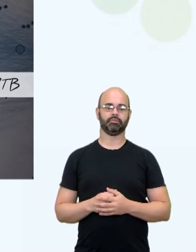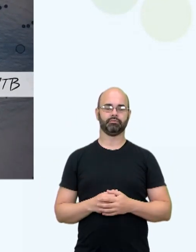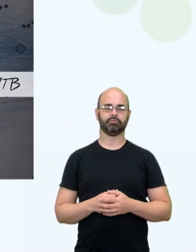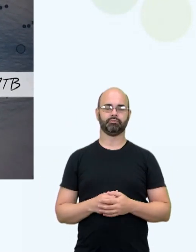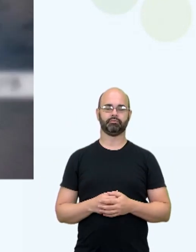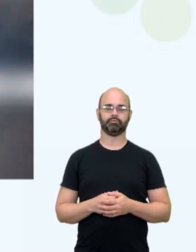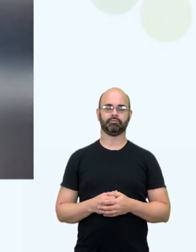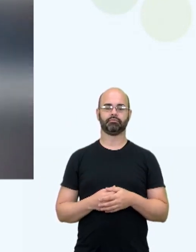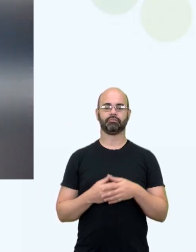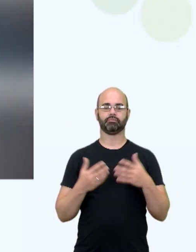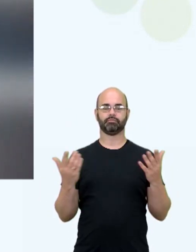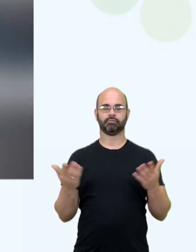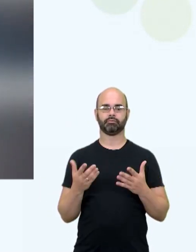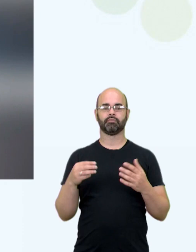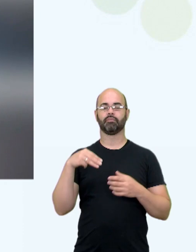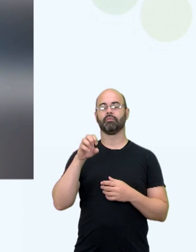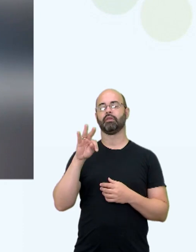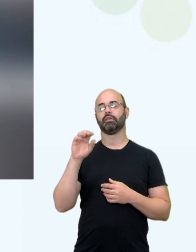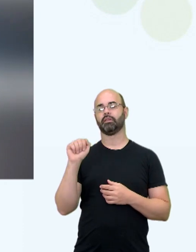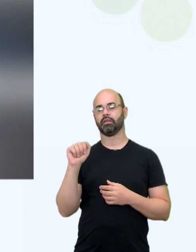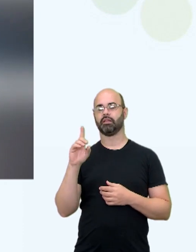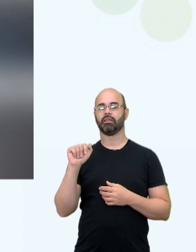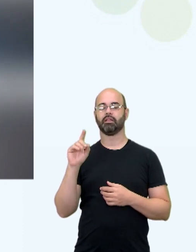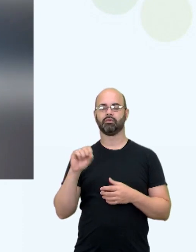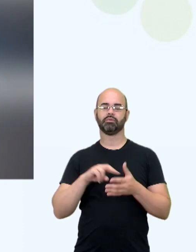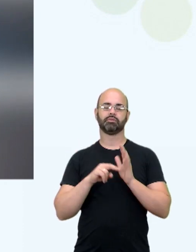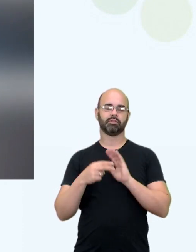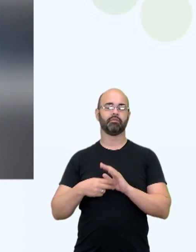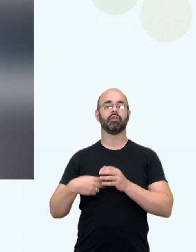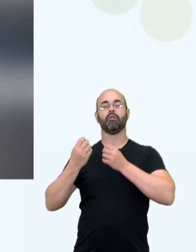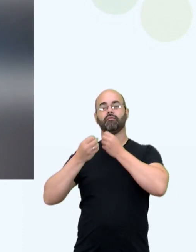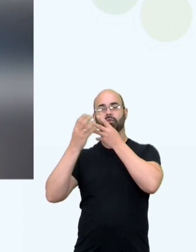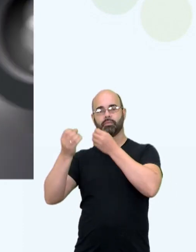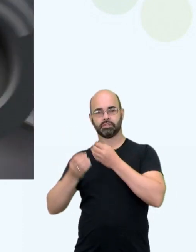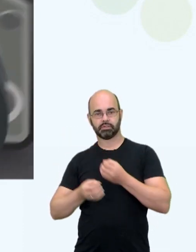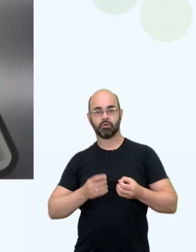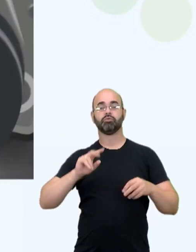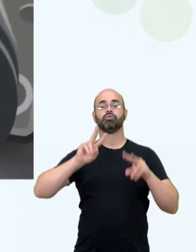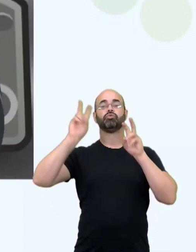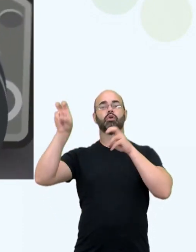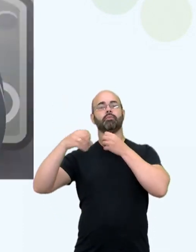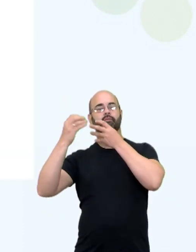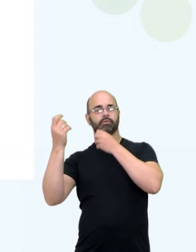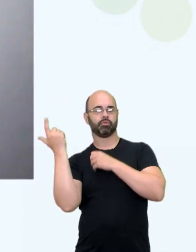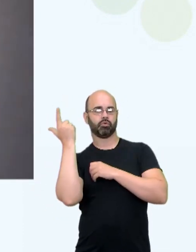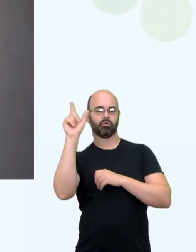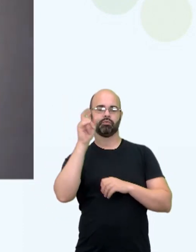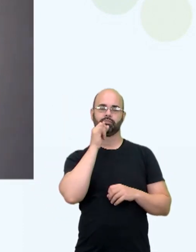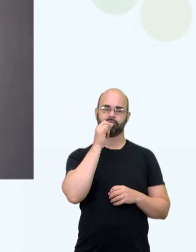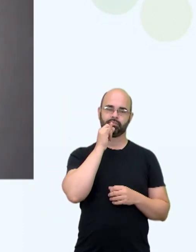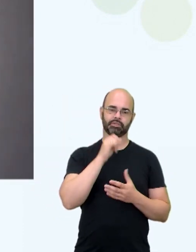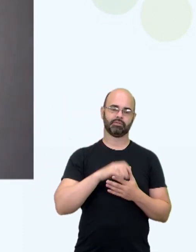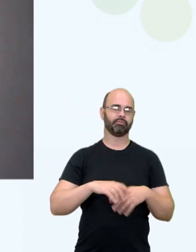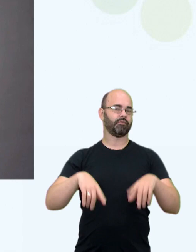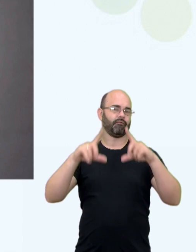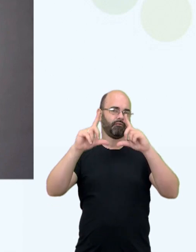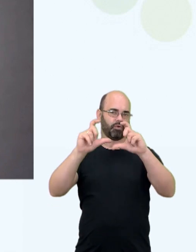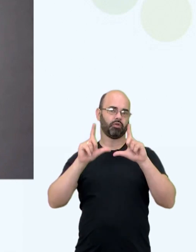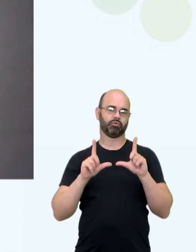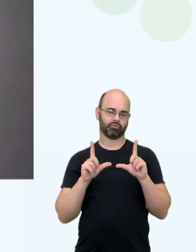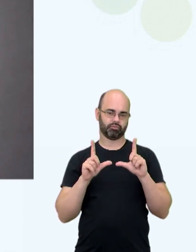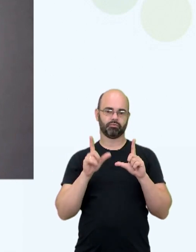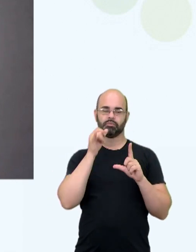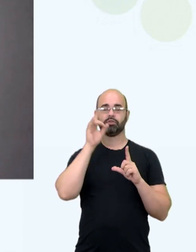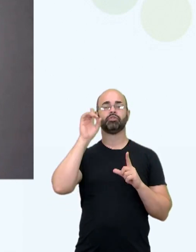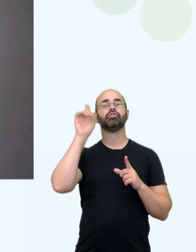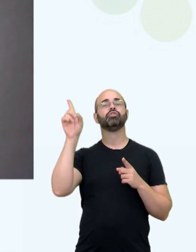os metadados, que são dados sobre outros dados. Um exemplo seriam as informações de uma foto, como a data em que